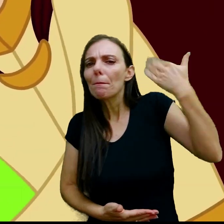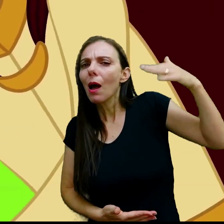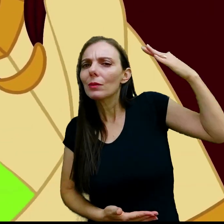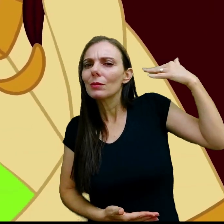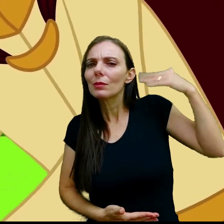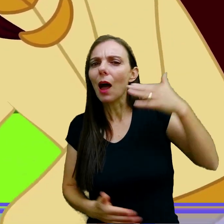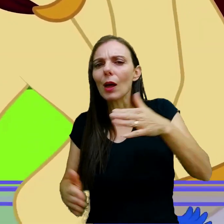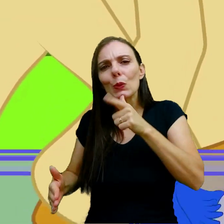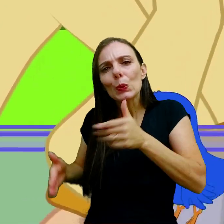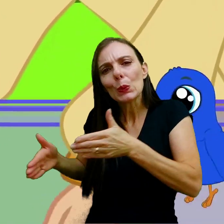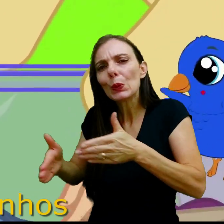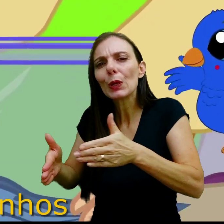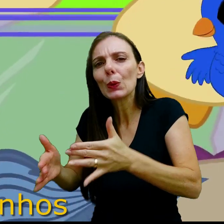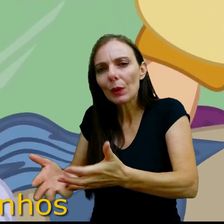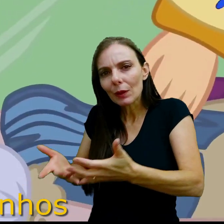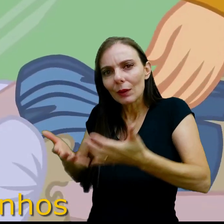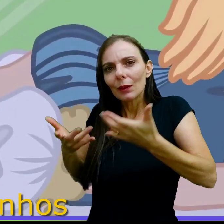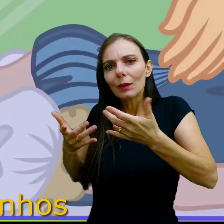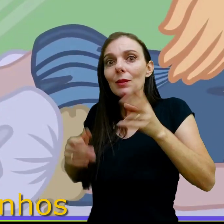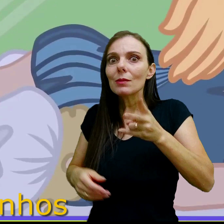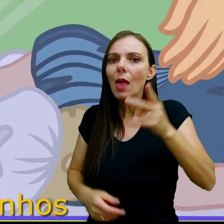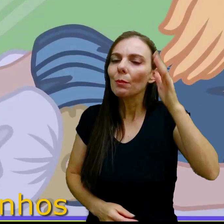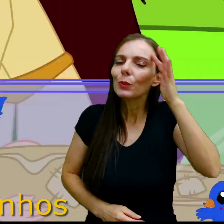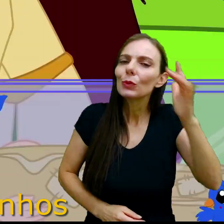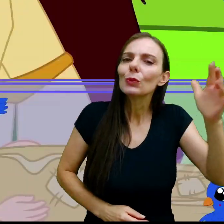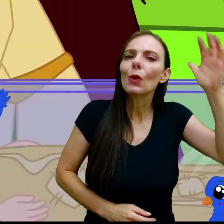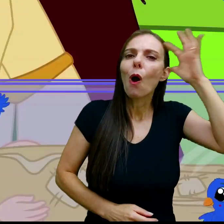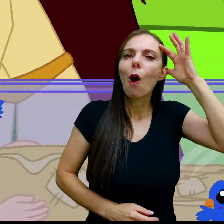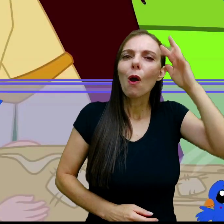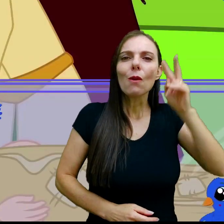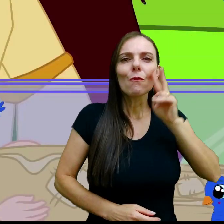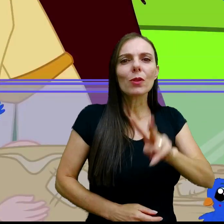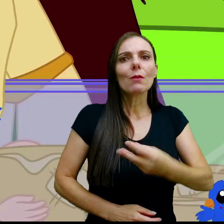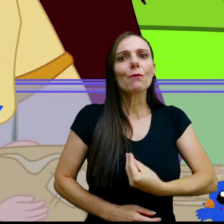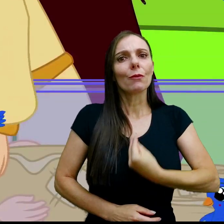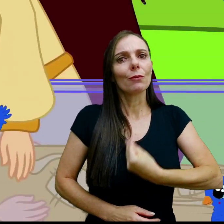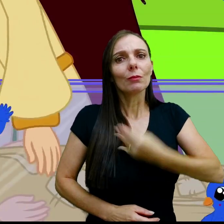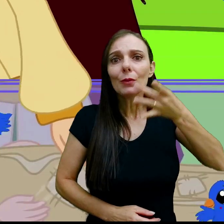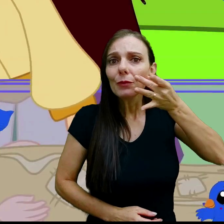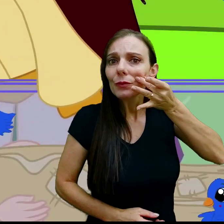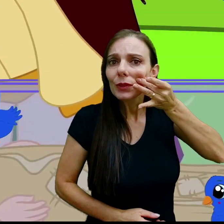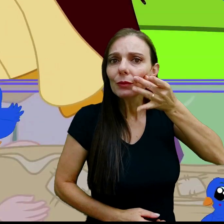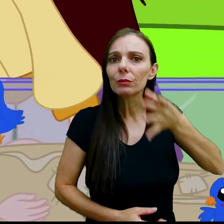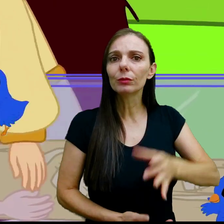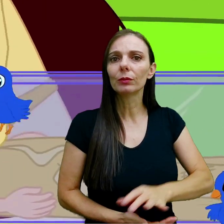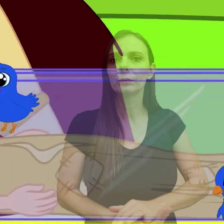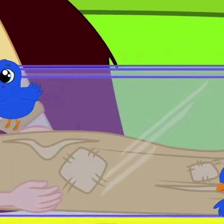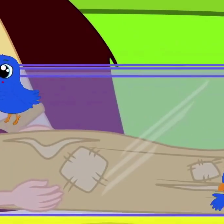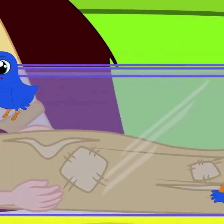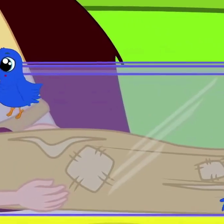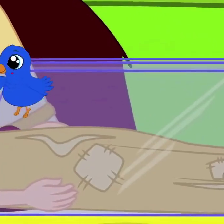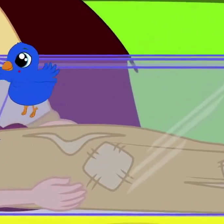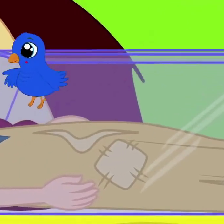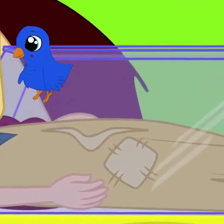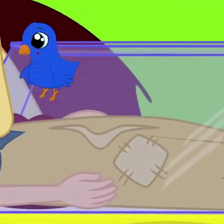visto no reflexo do rio e via sempre em seus sonhos estava ali, deitada na sua frente.